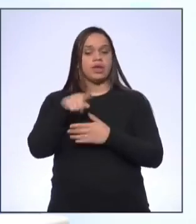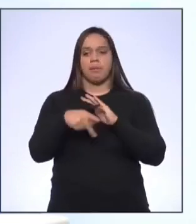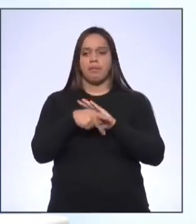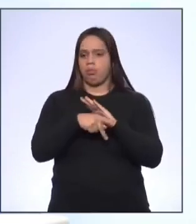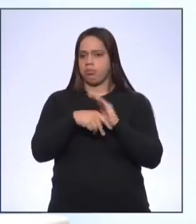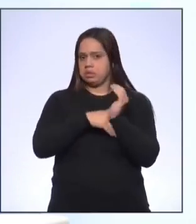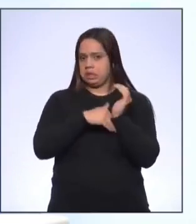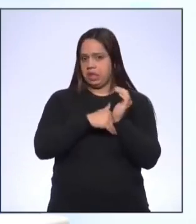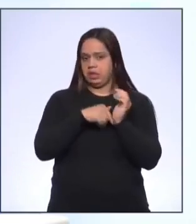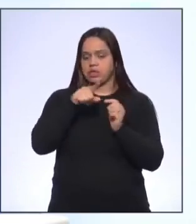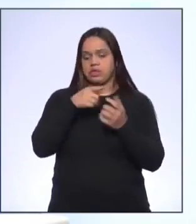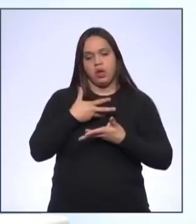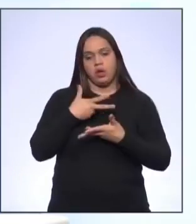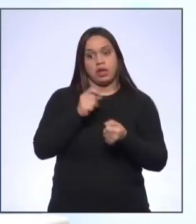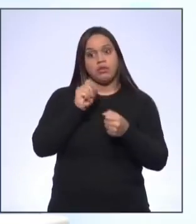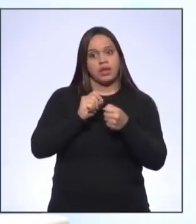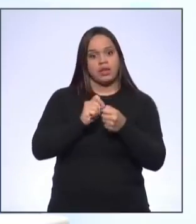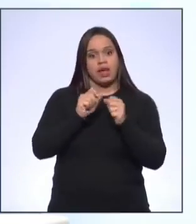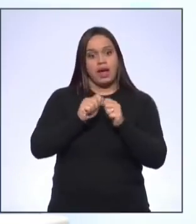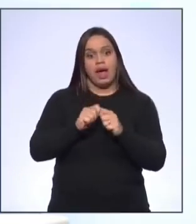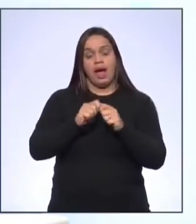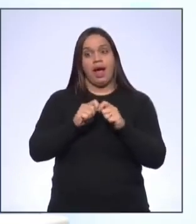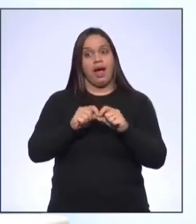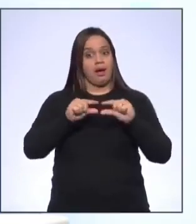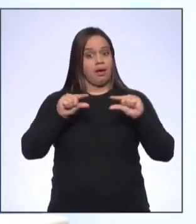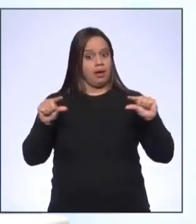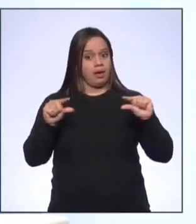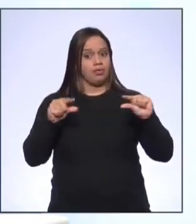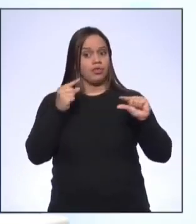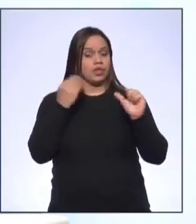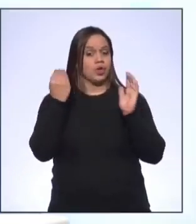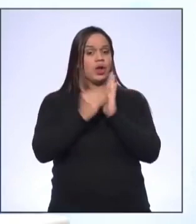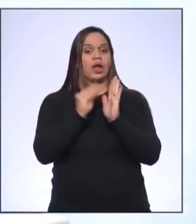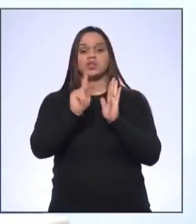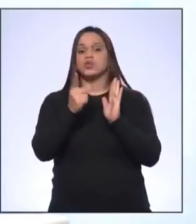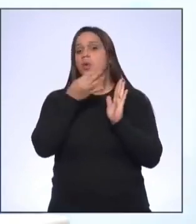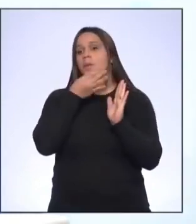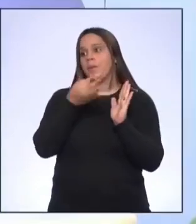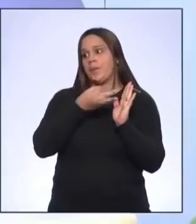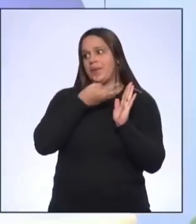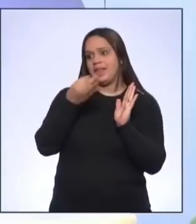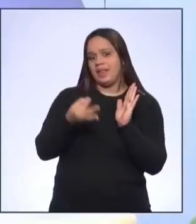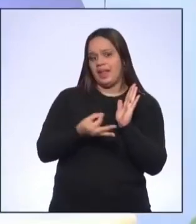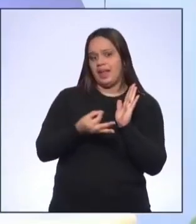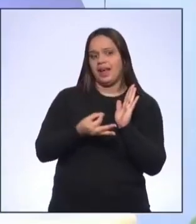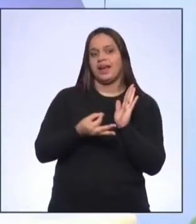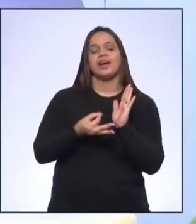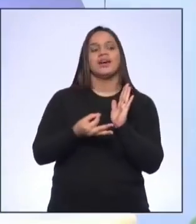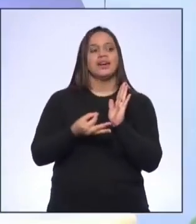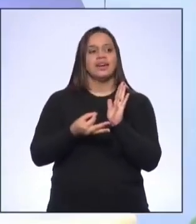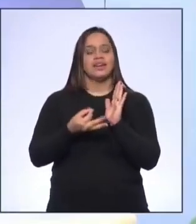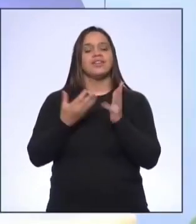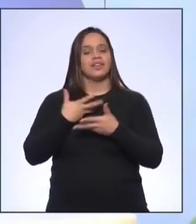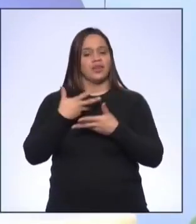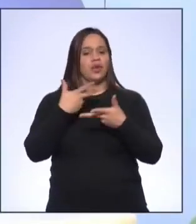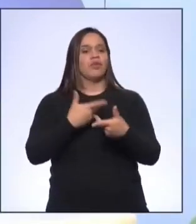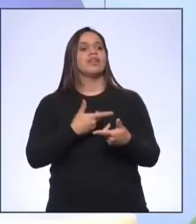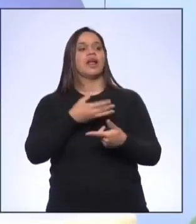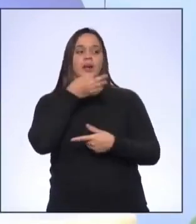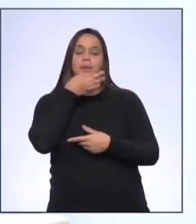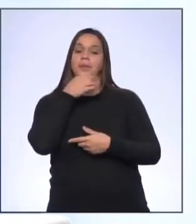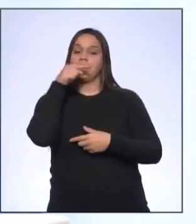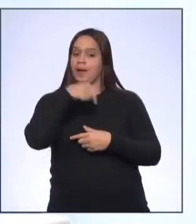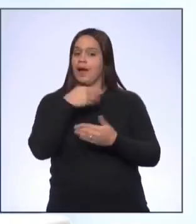vai ser convidado a dar a sua opinião para esta aula. Então, eu nem tinha avisado a professora Fernanda, né? Sim. Você vai ser convidado a dar uma opinião para esta